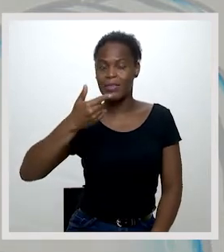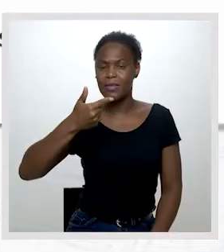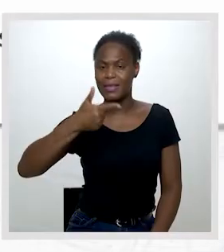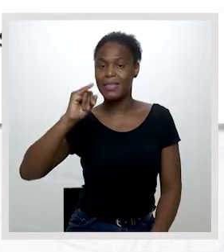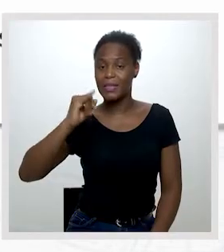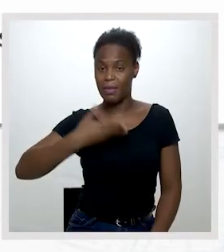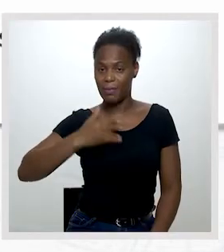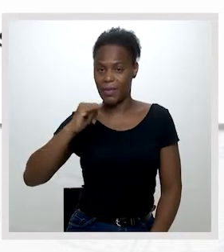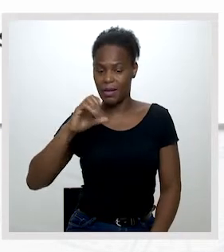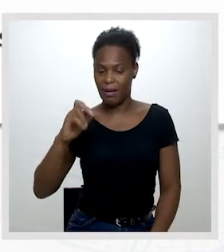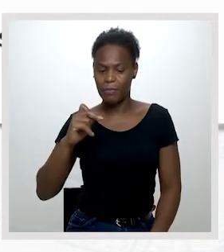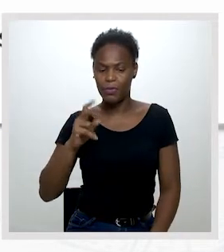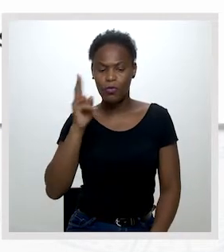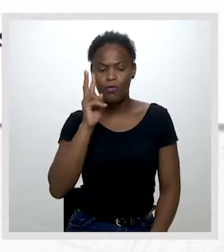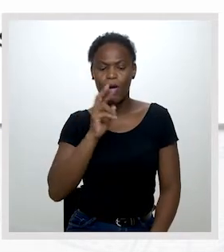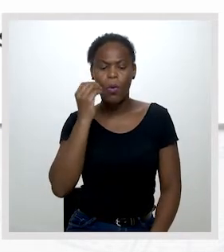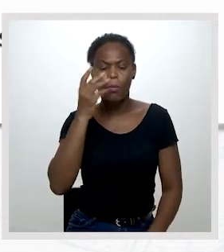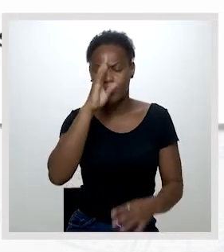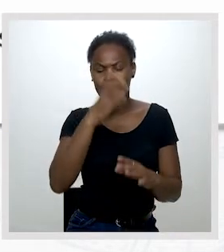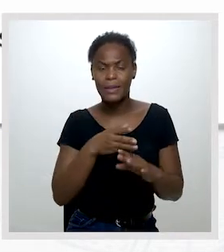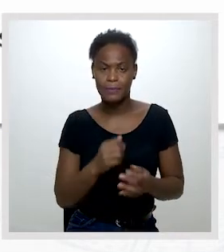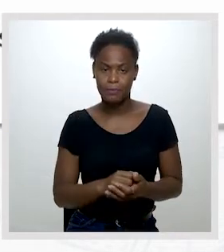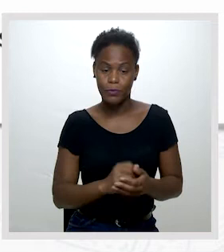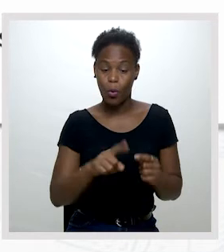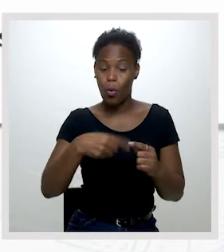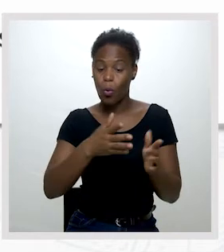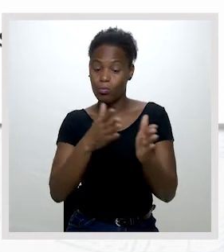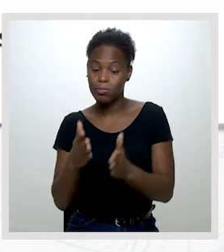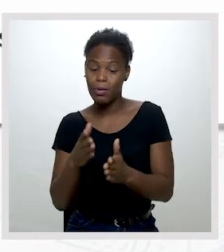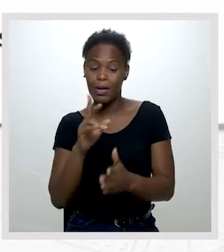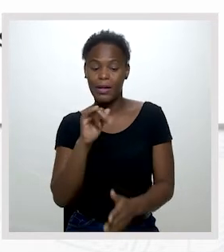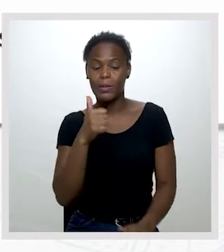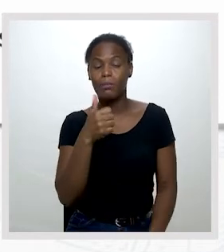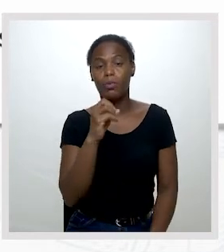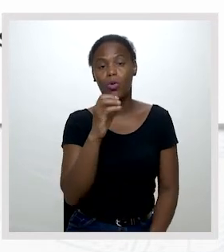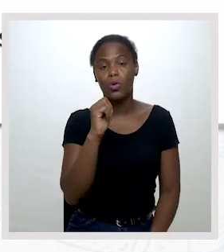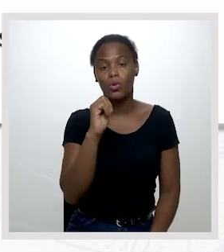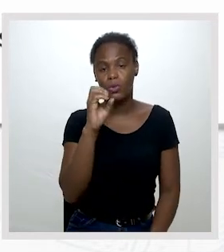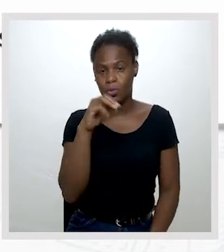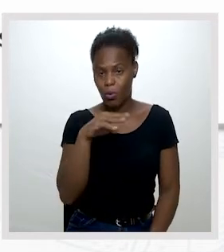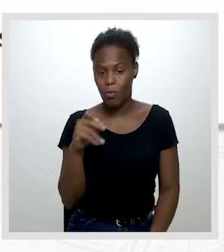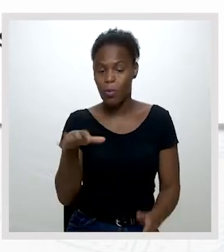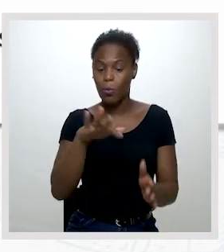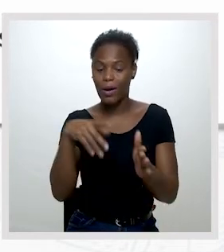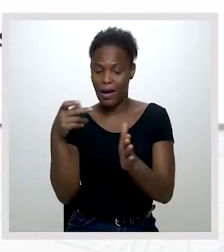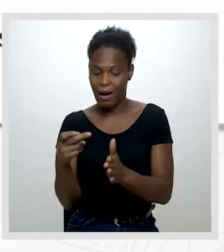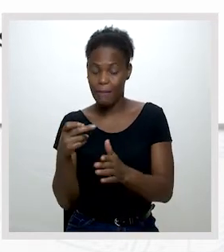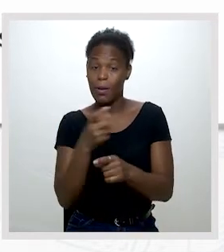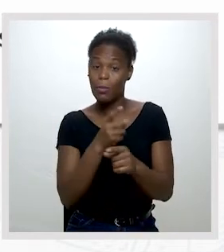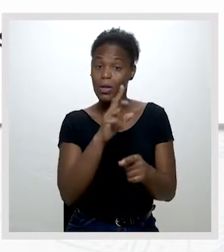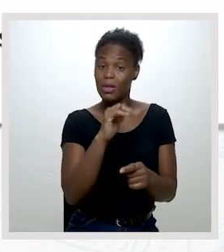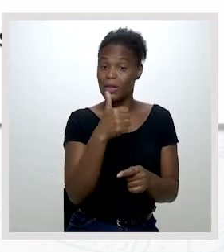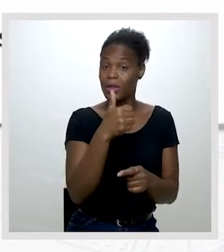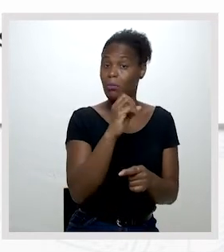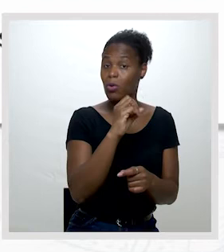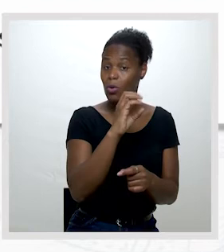exemplo, num outro sítio do ribossoma, que é o sítio A, não é? Porque o ribossoma tem os dois sítios.